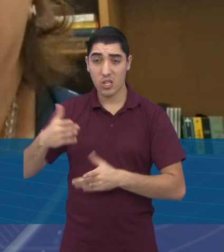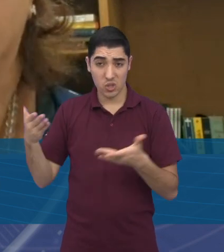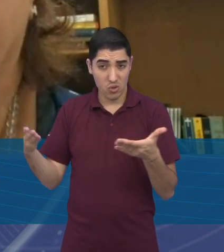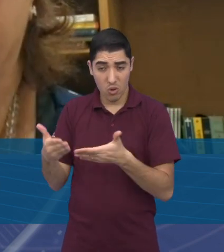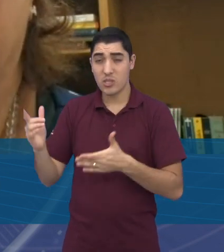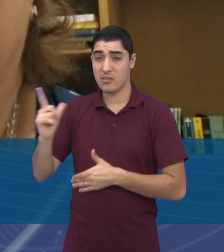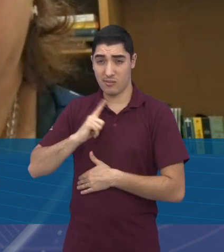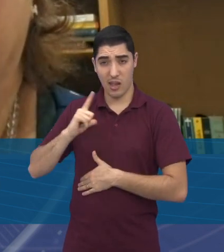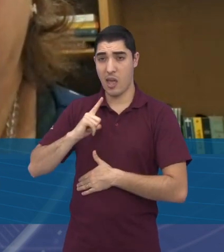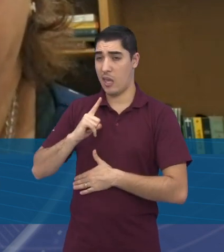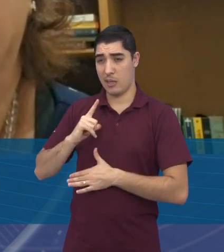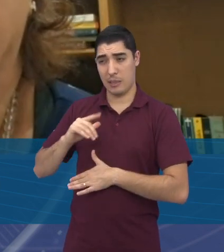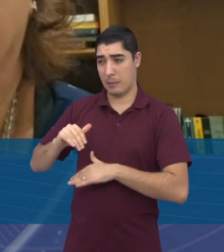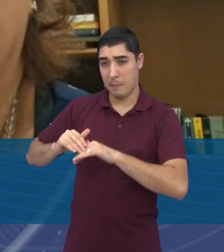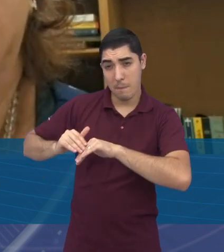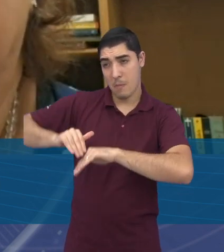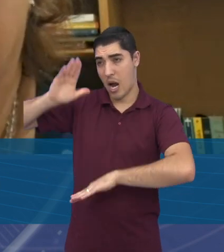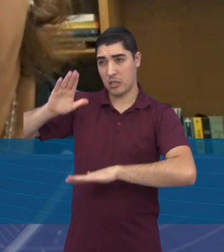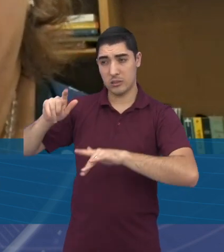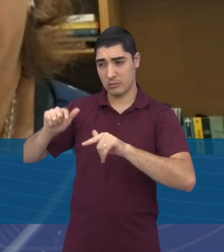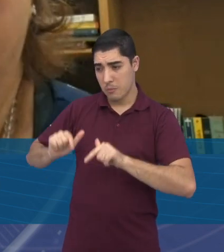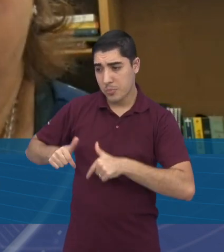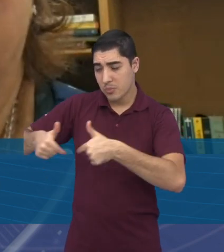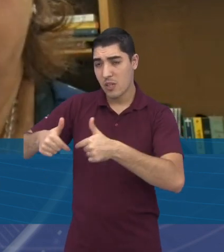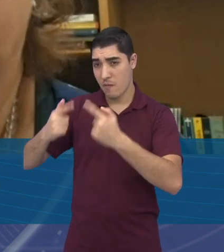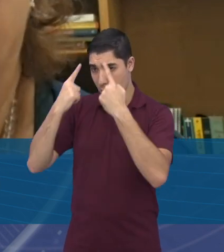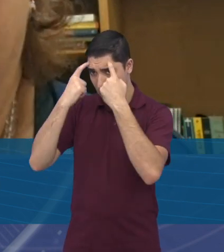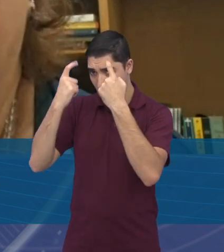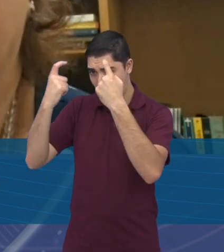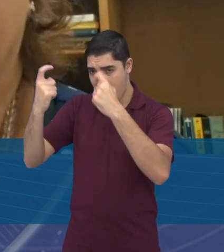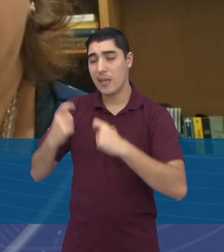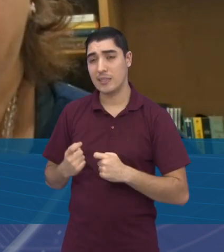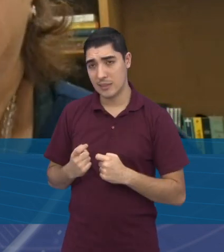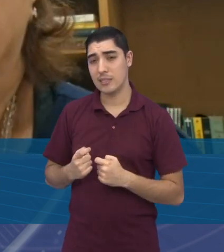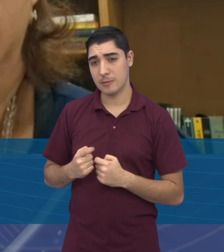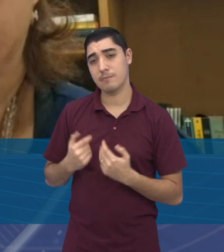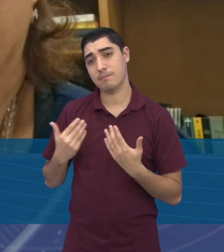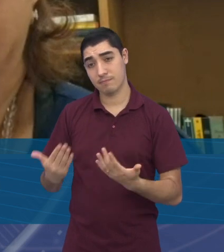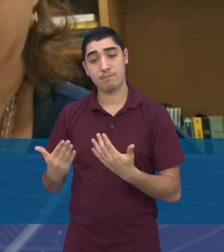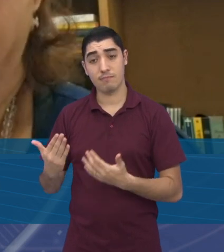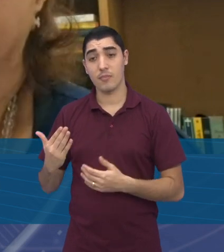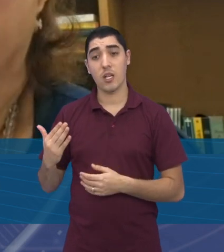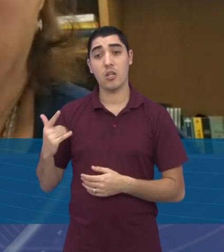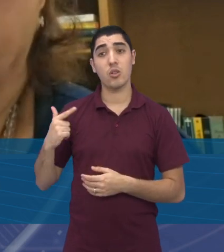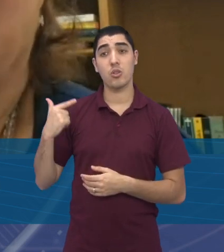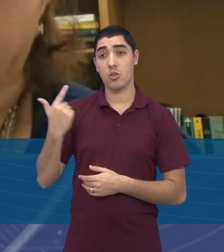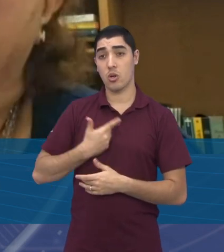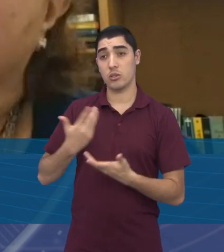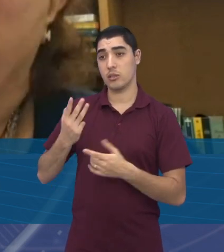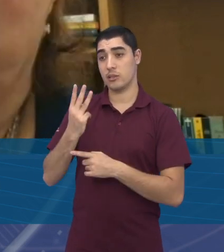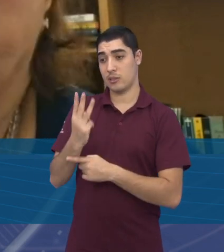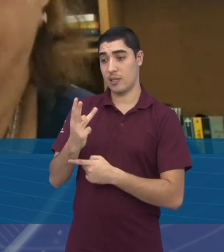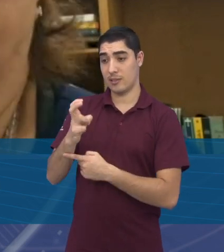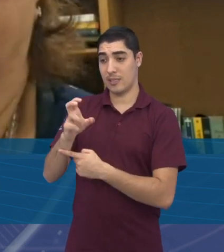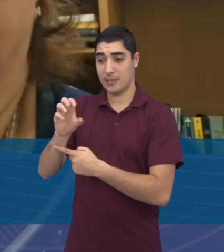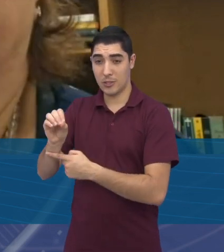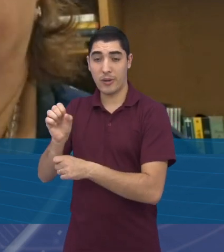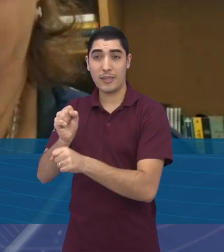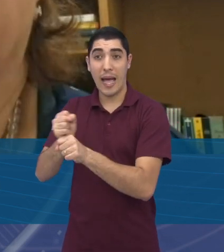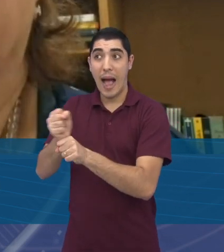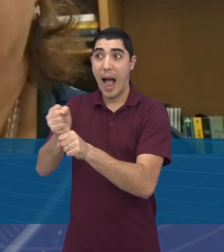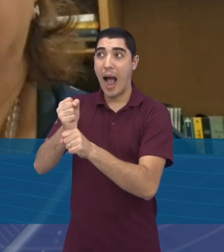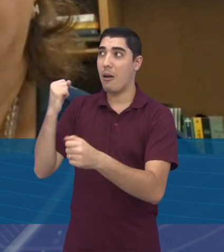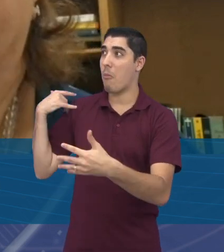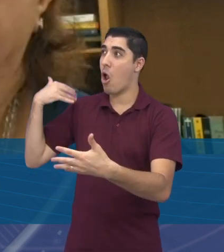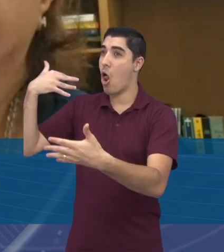porque se há de pensar que a sociedade ocidental, para se estruturar, nós somos queimados 350 anos como bruxas,